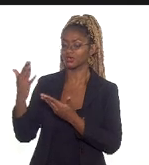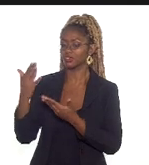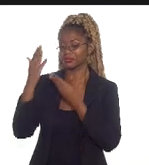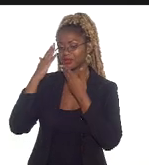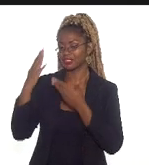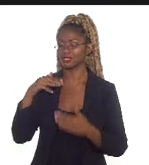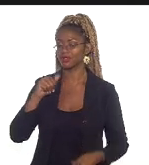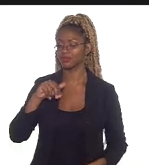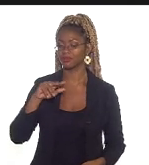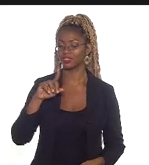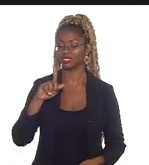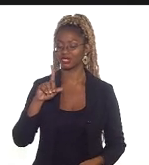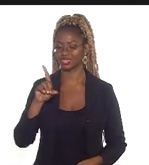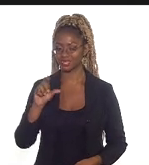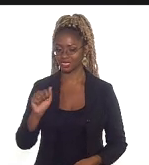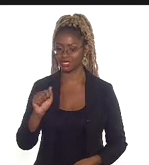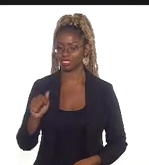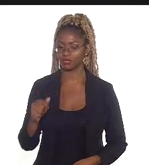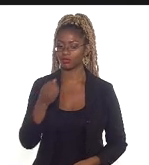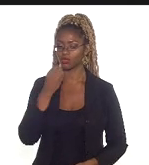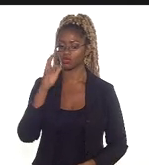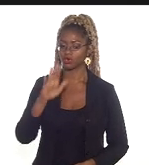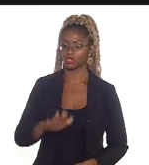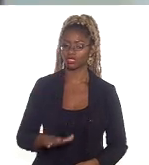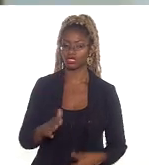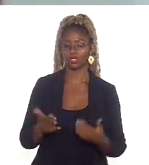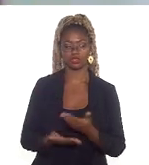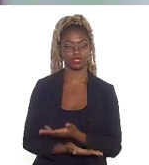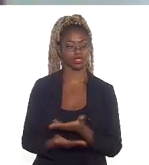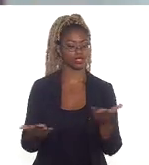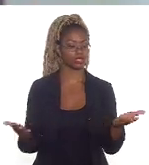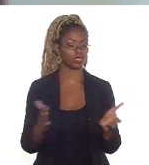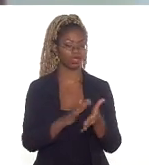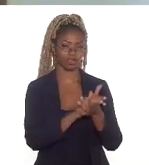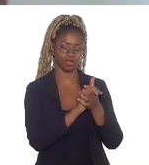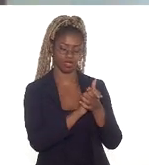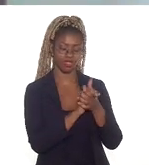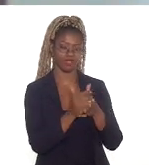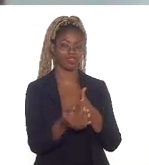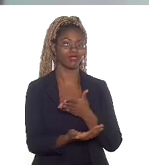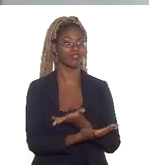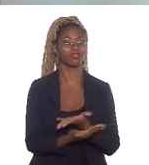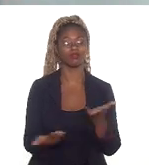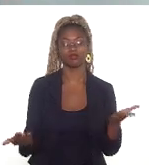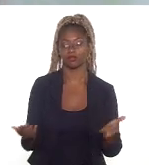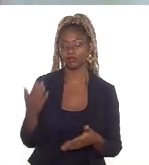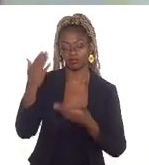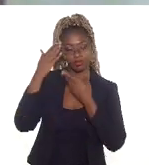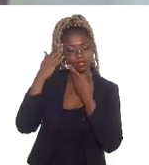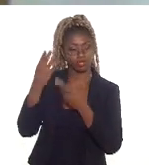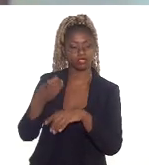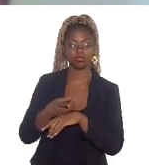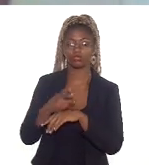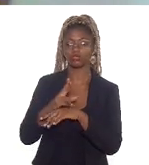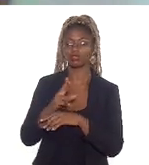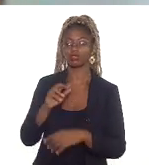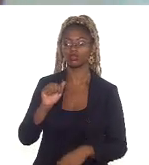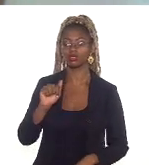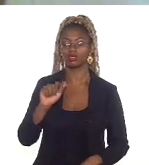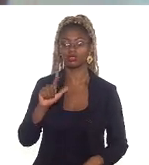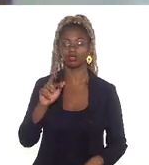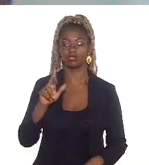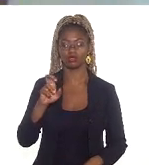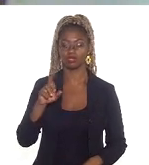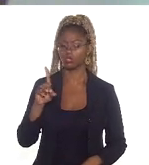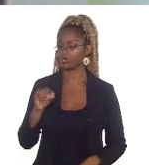Obrigada, Magno. Boa tarde, deputado. Em nome de quem cumprimento todos os presentes, obrigado, doutor Alfredo, aí pelas explicações. Eu tenho